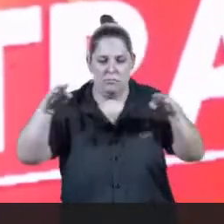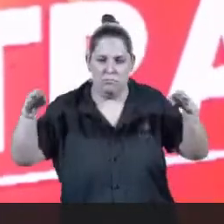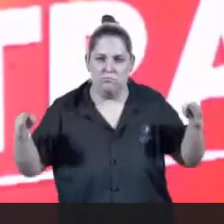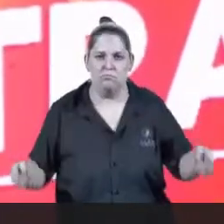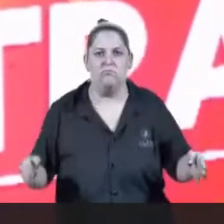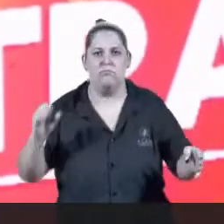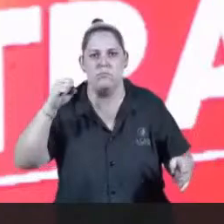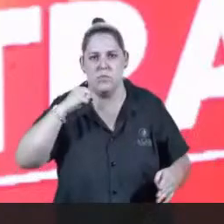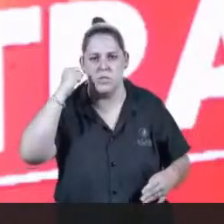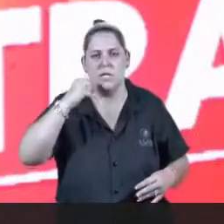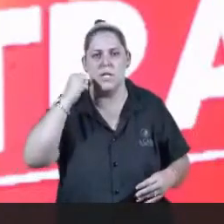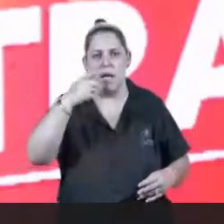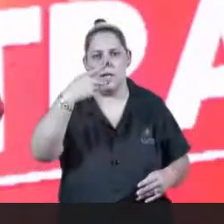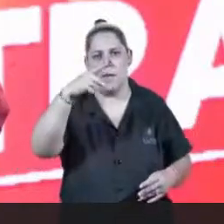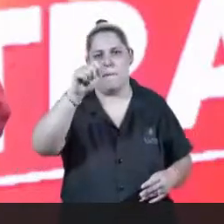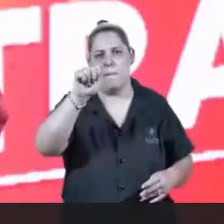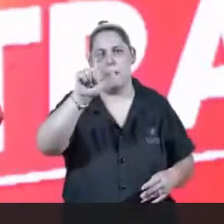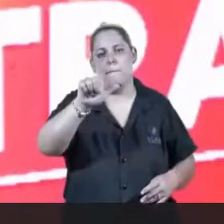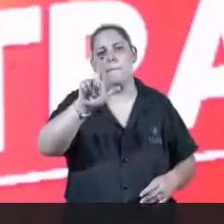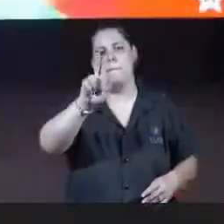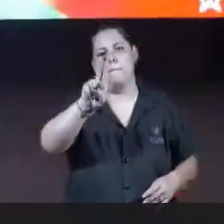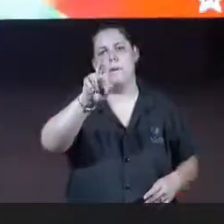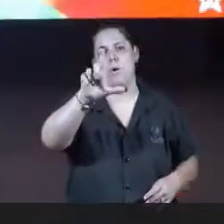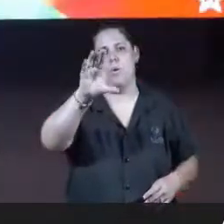companheiro Paulo Rocha.